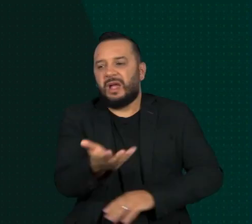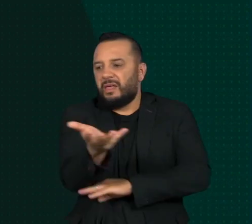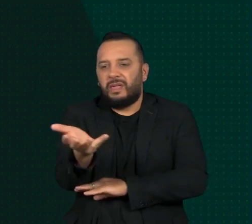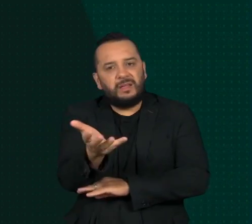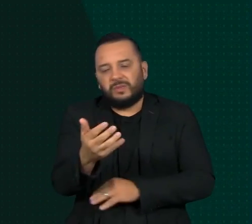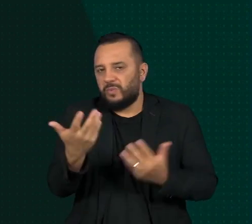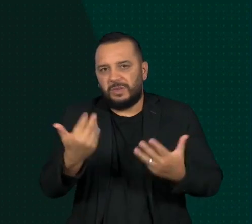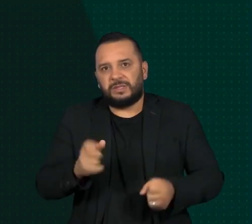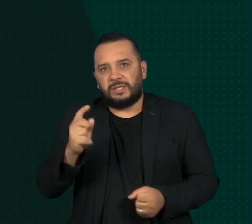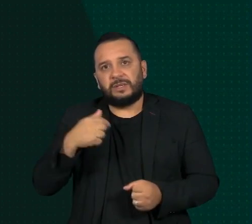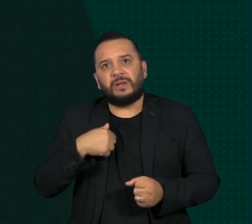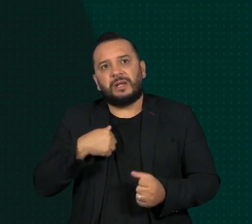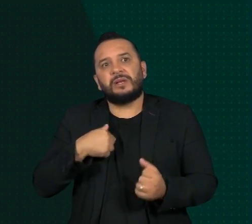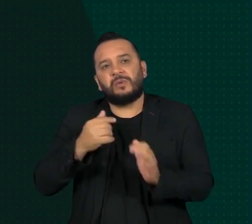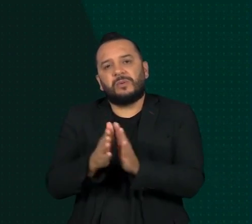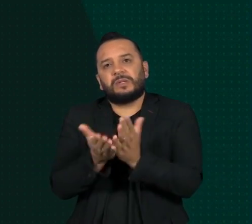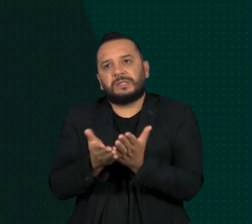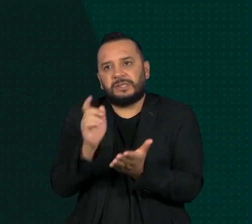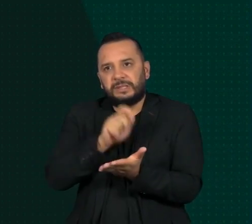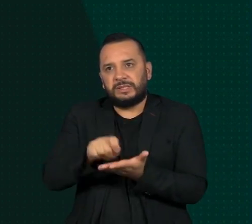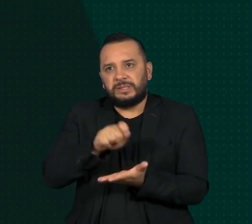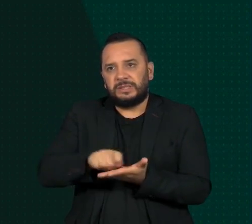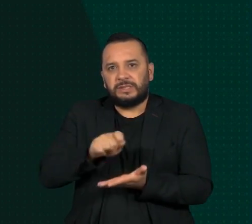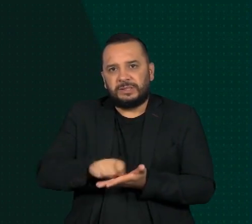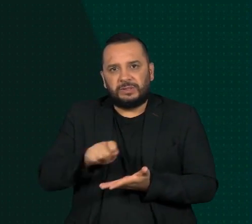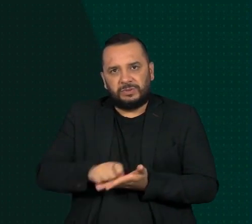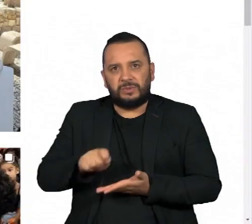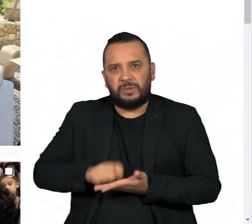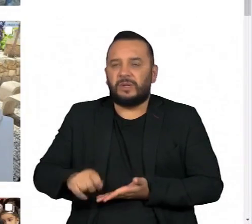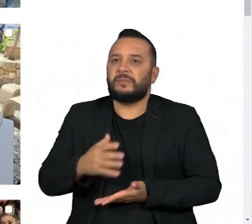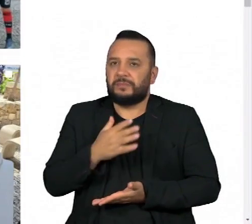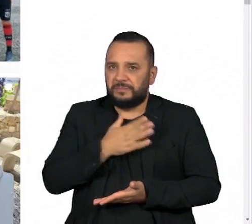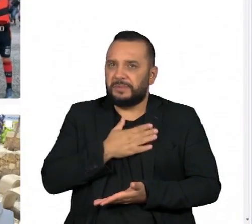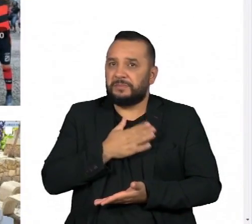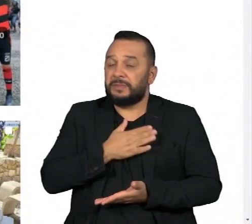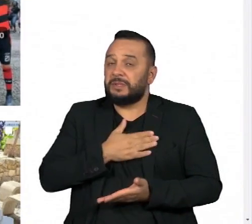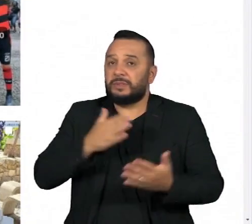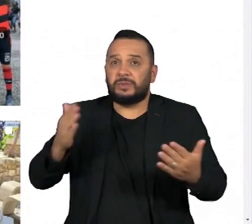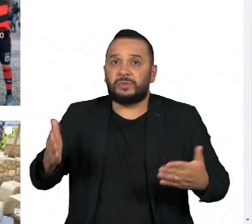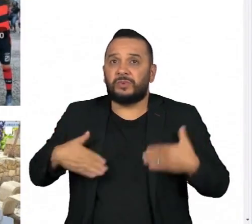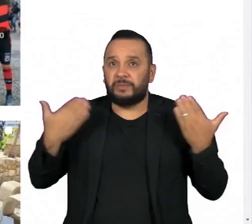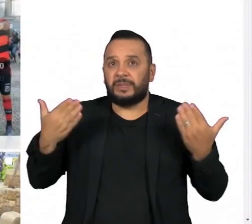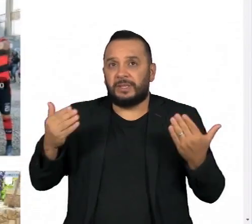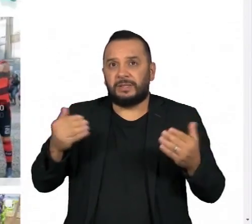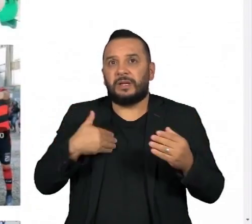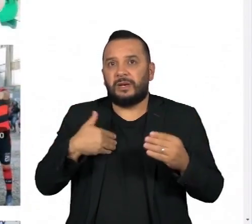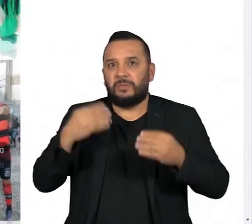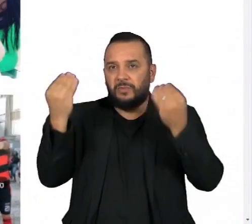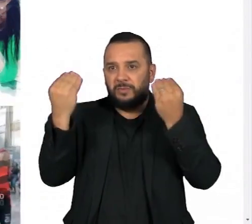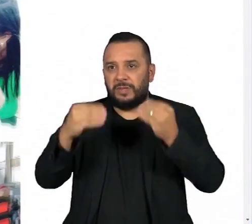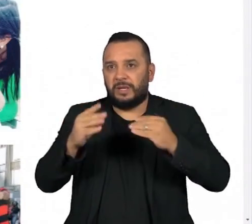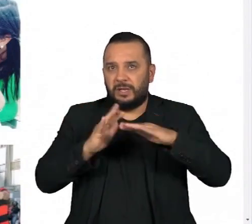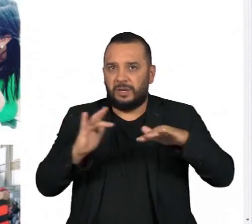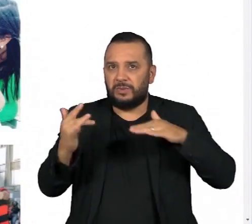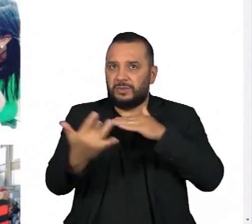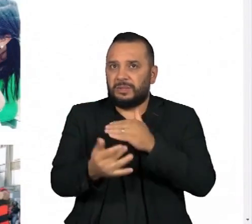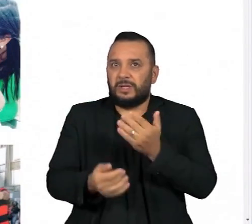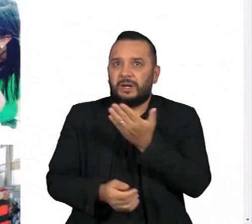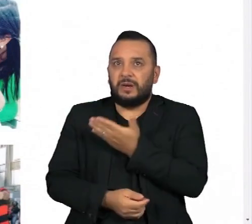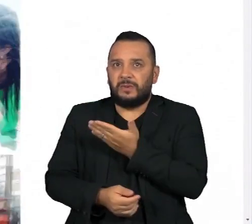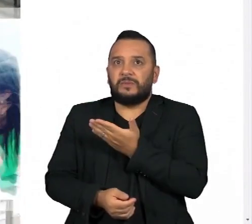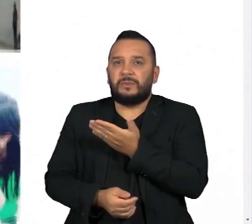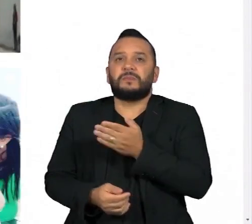Virar escritor para mim foi algo inesperado. E eu publiquei essa foto nessa rede social e relatei